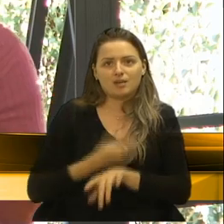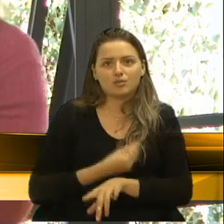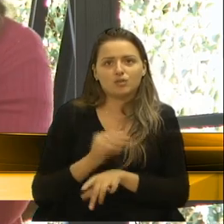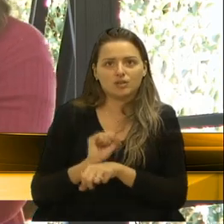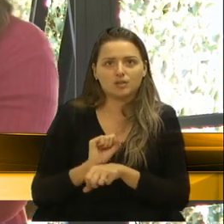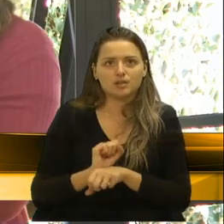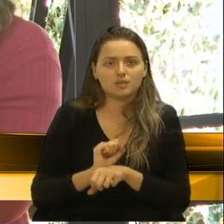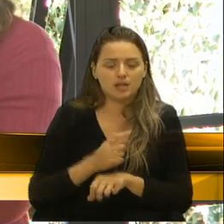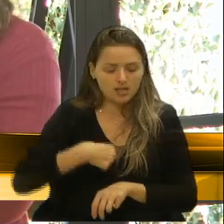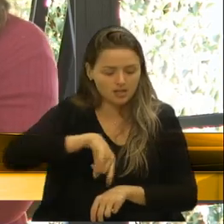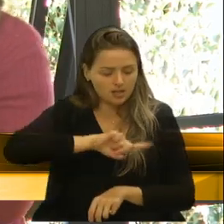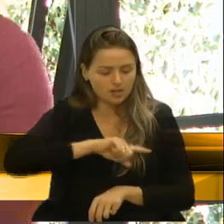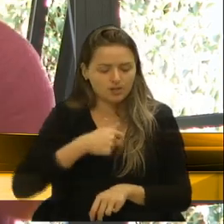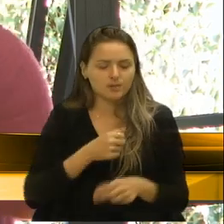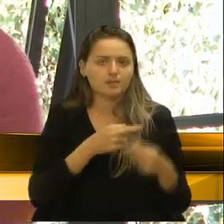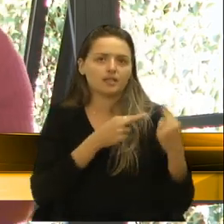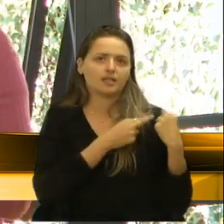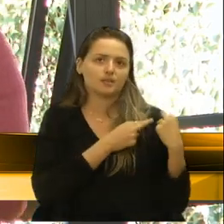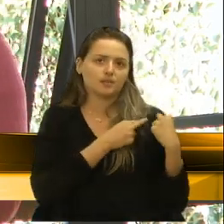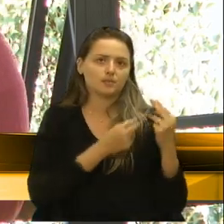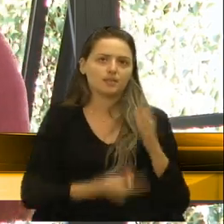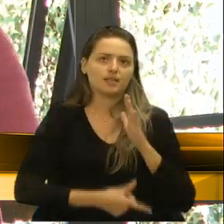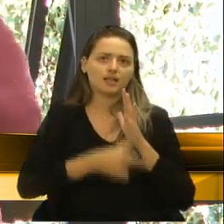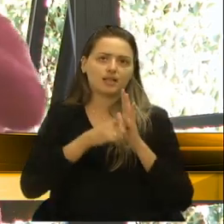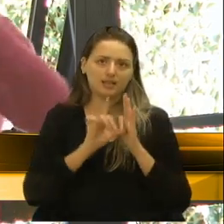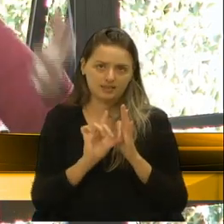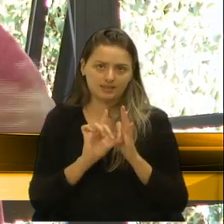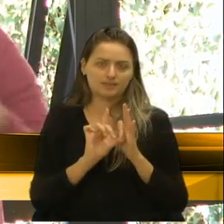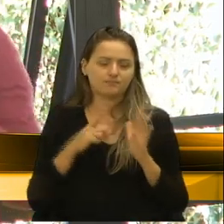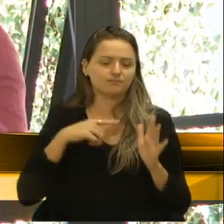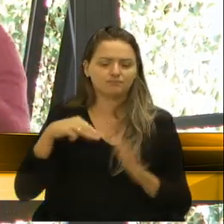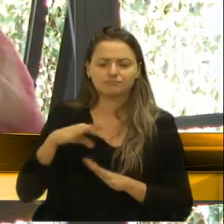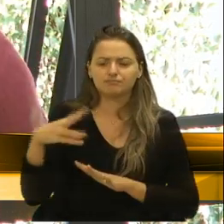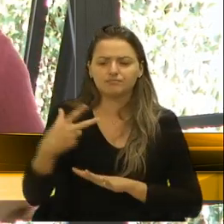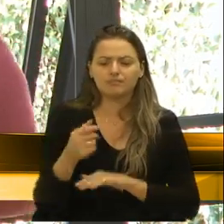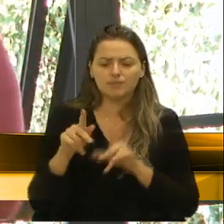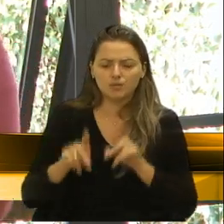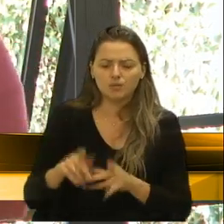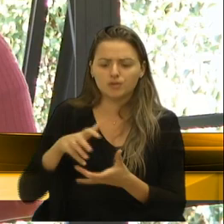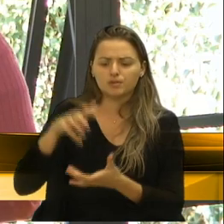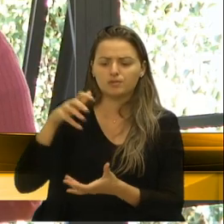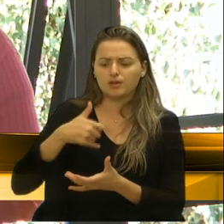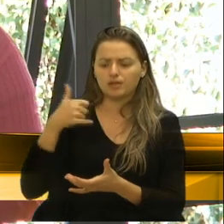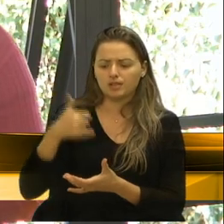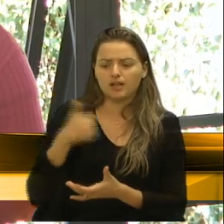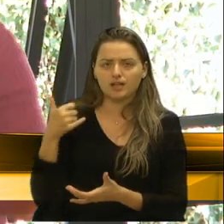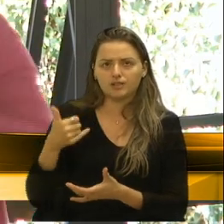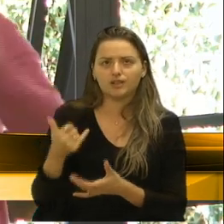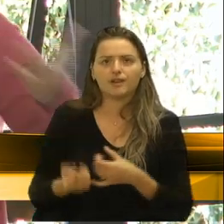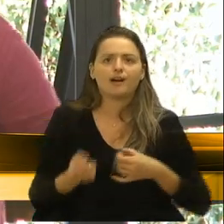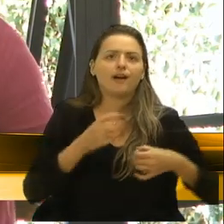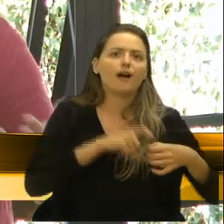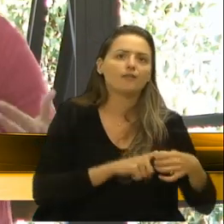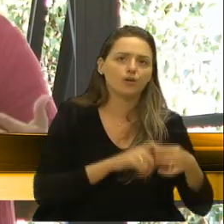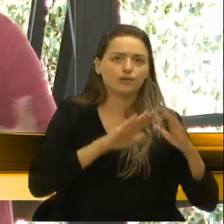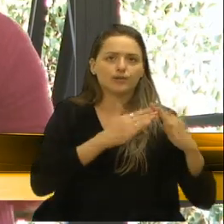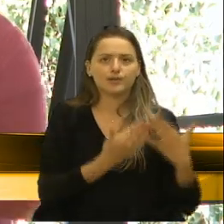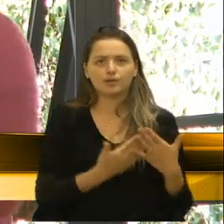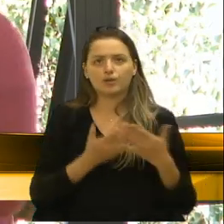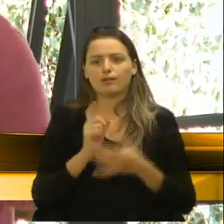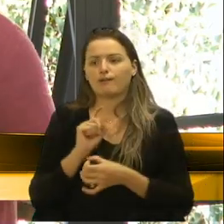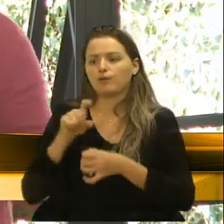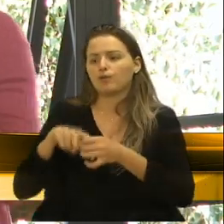precisa ter responsabilidade antes de expor milhares de jovens, de idosos, a públicos grandes